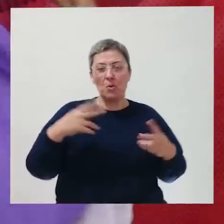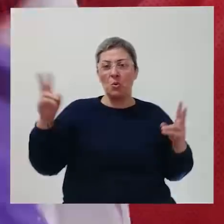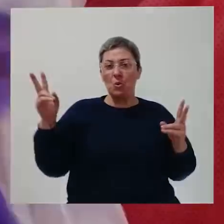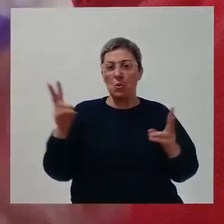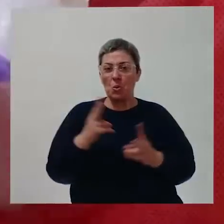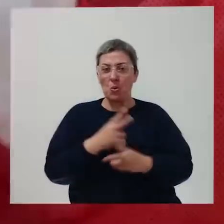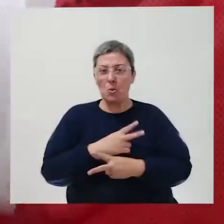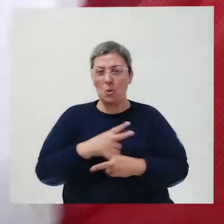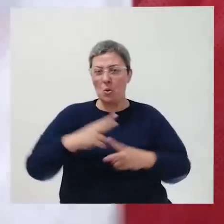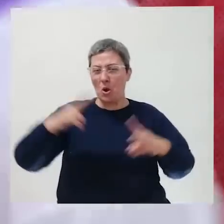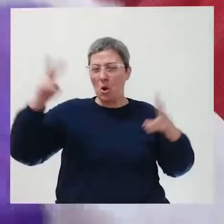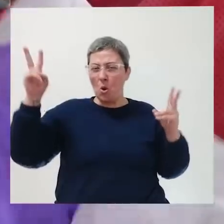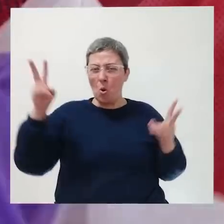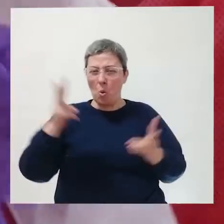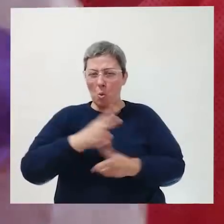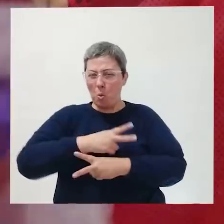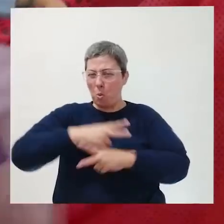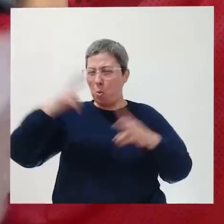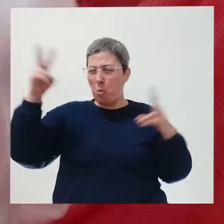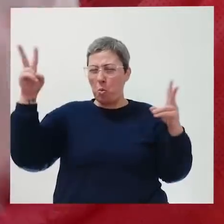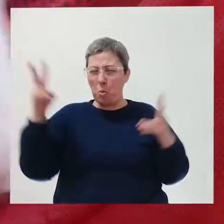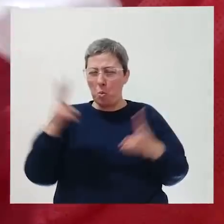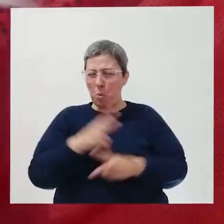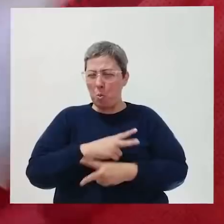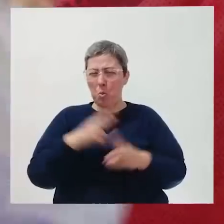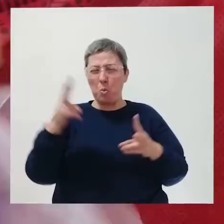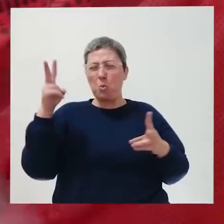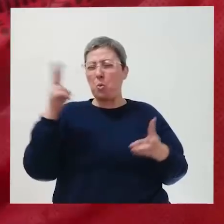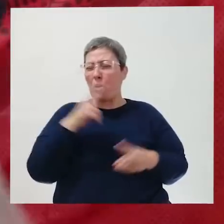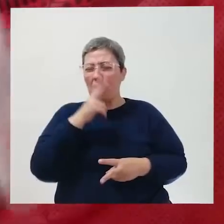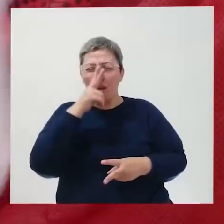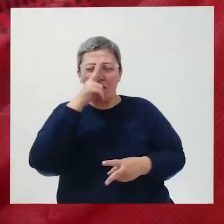começou a soprar mais forte.